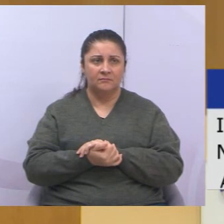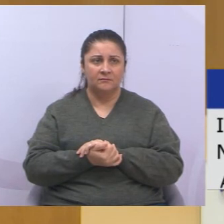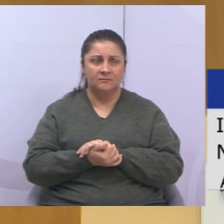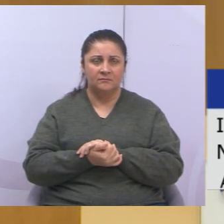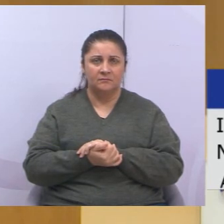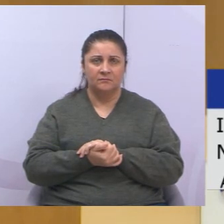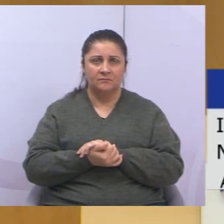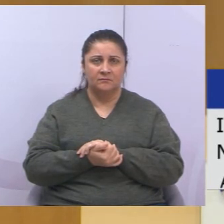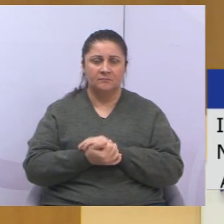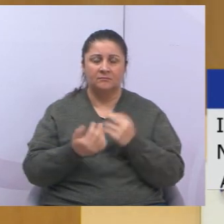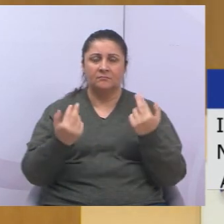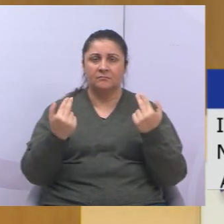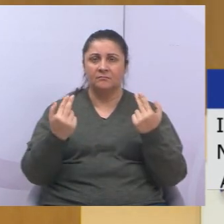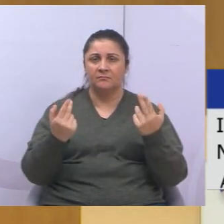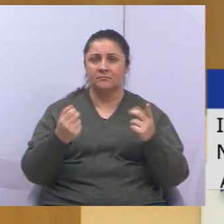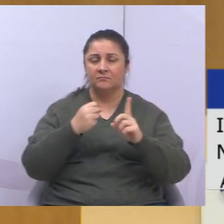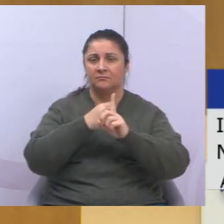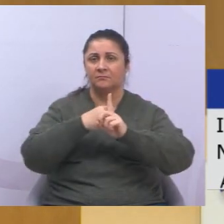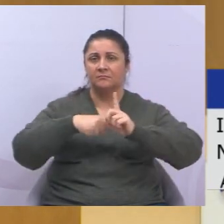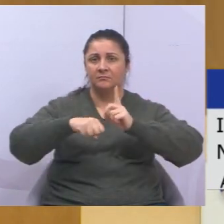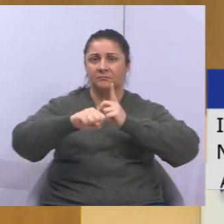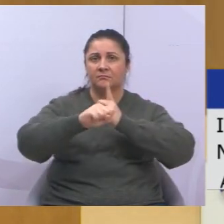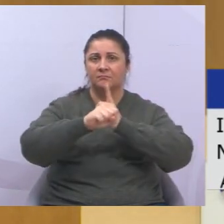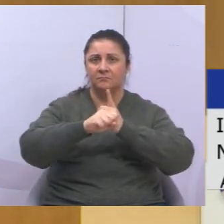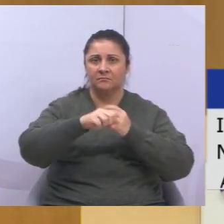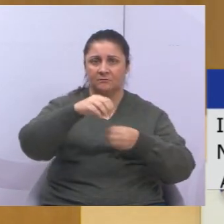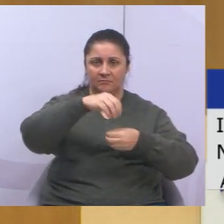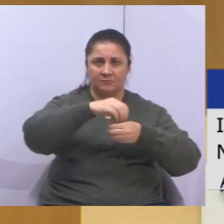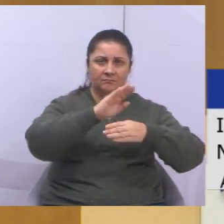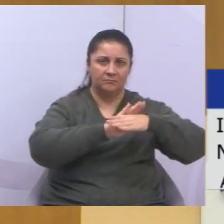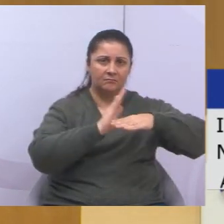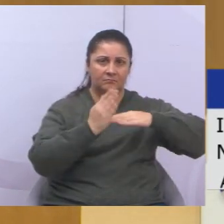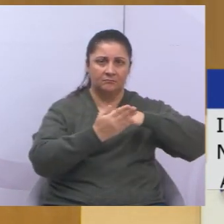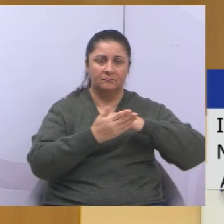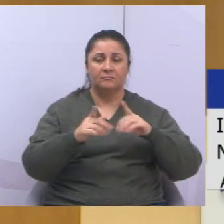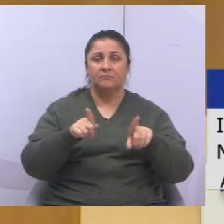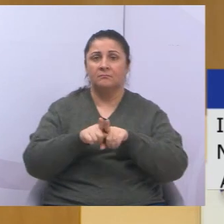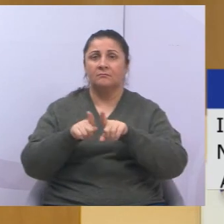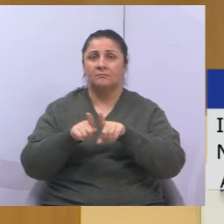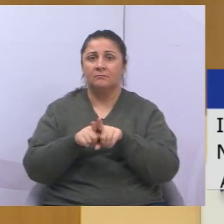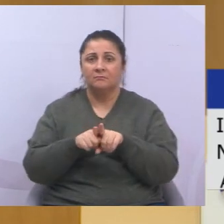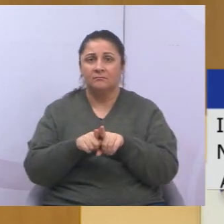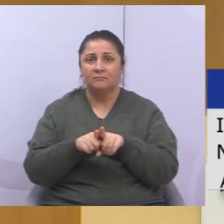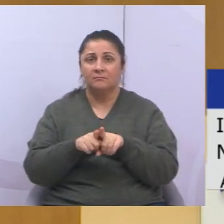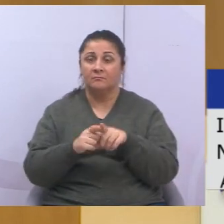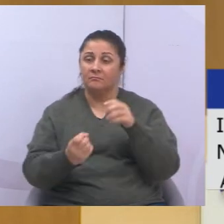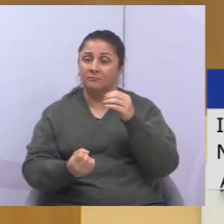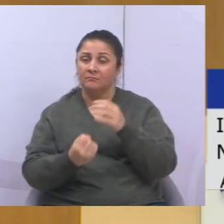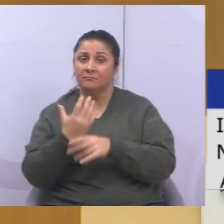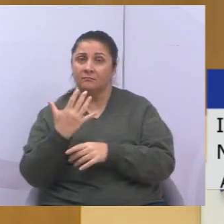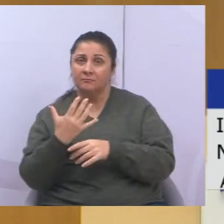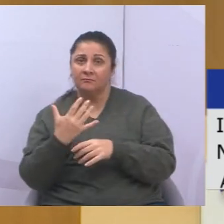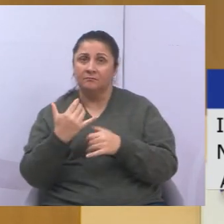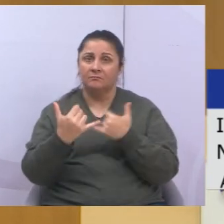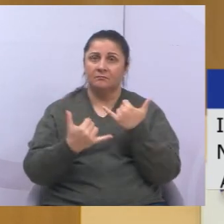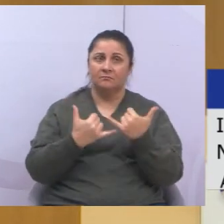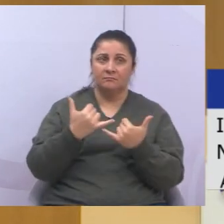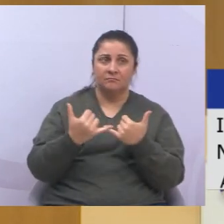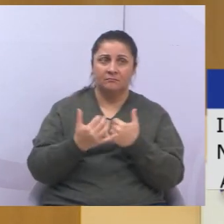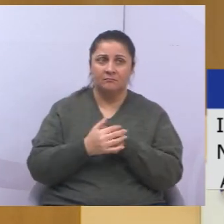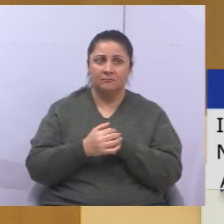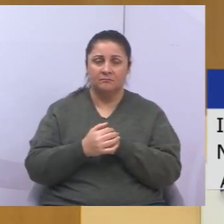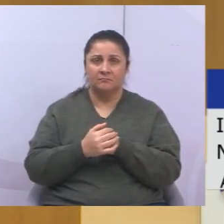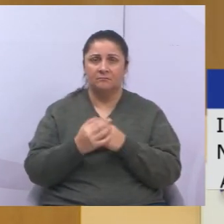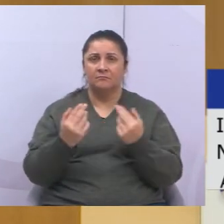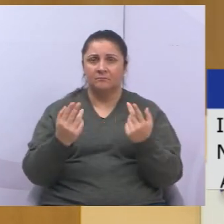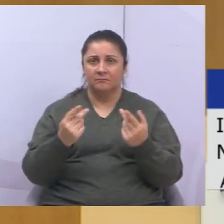como a sociedade meio de bairro também criar eventos importantes como esses